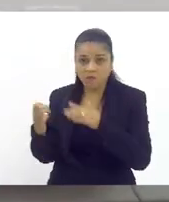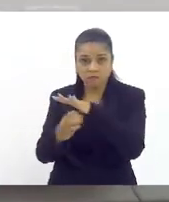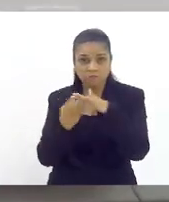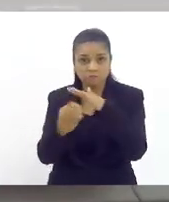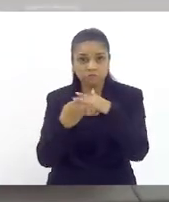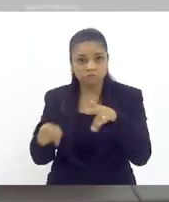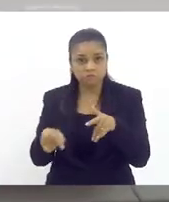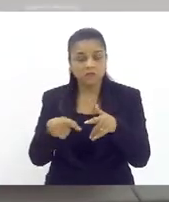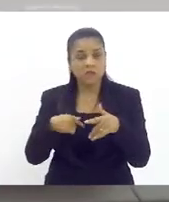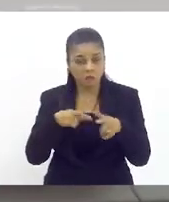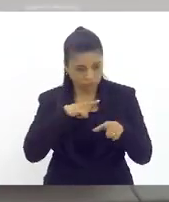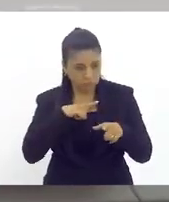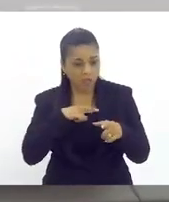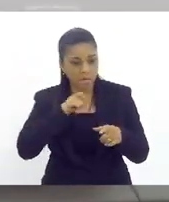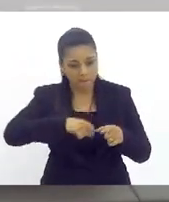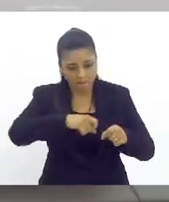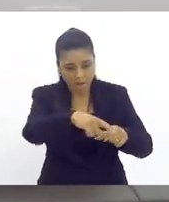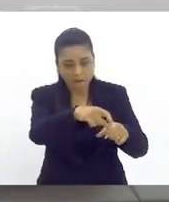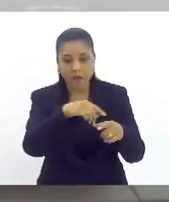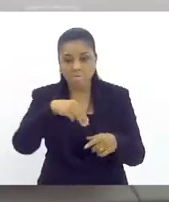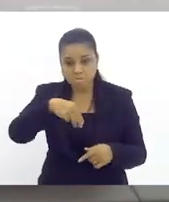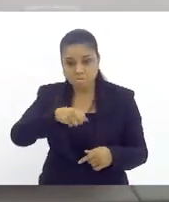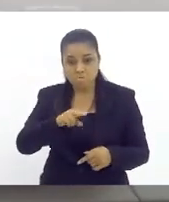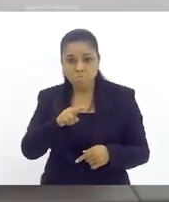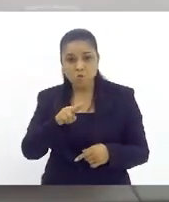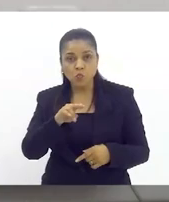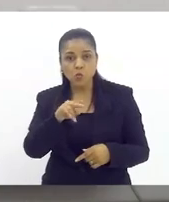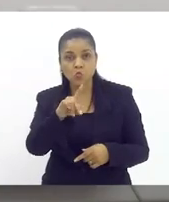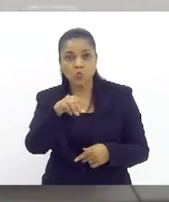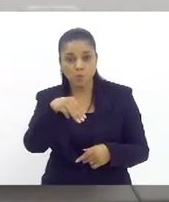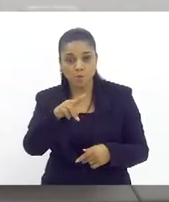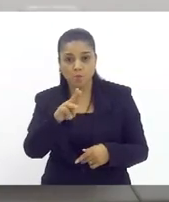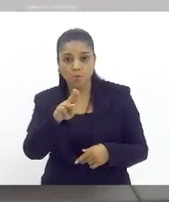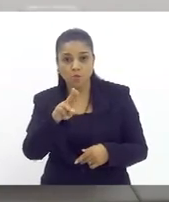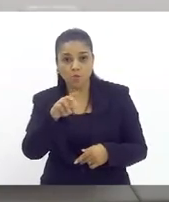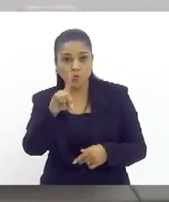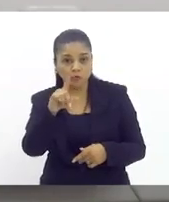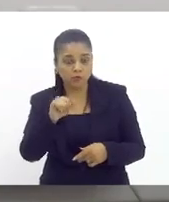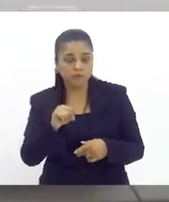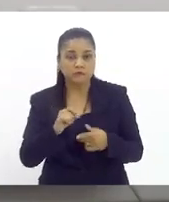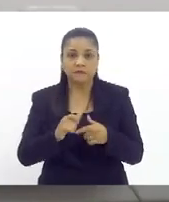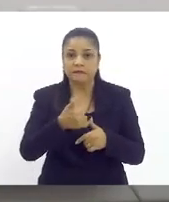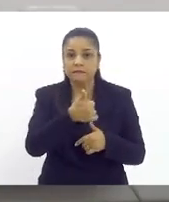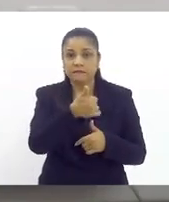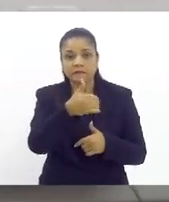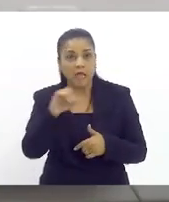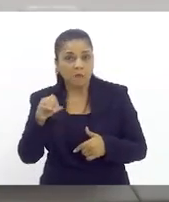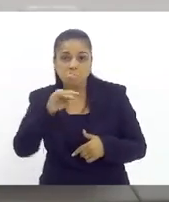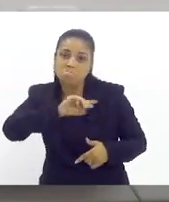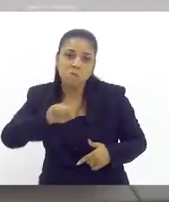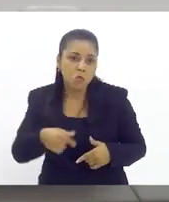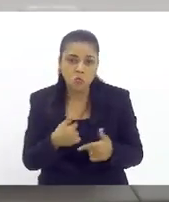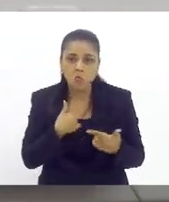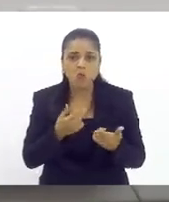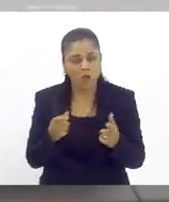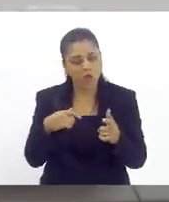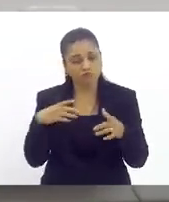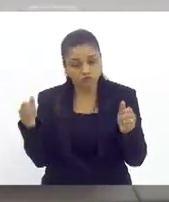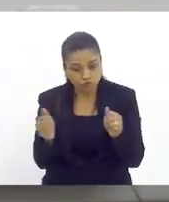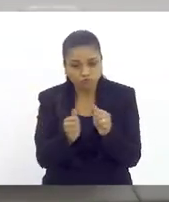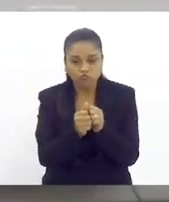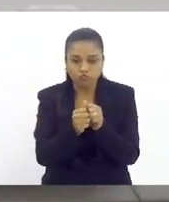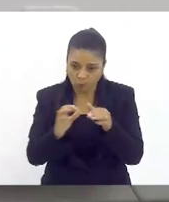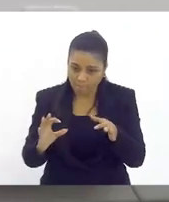eu produzo 50 mil 100 mil Então a gente fez exatamente isso a gente duas empresas que tinham